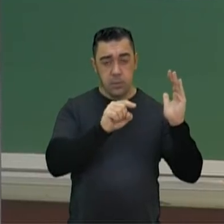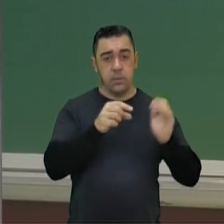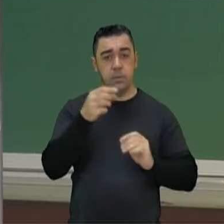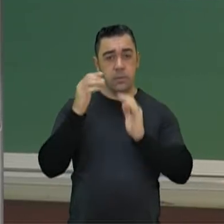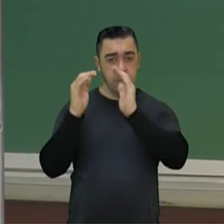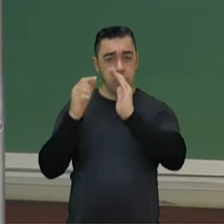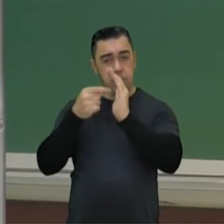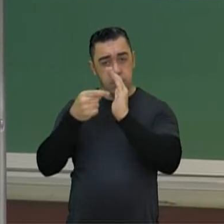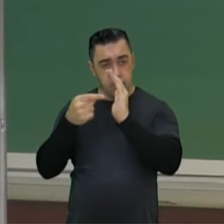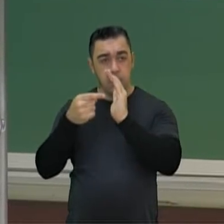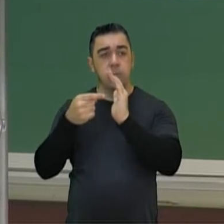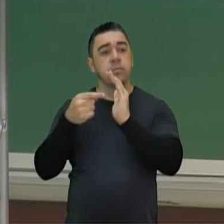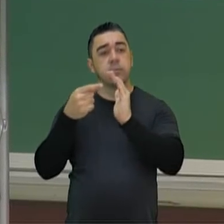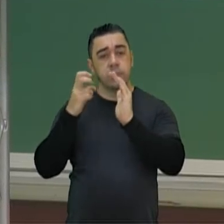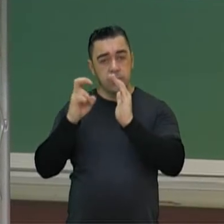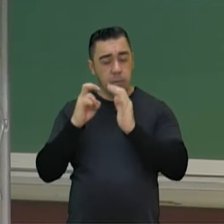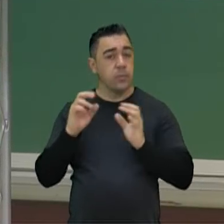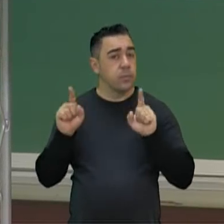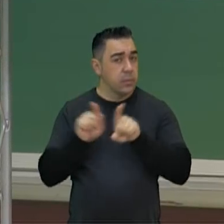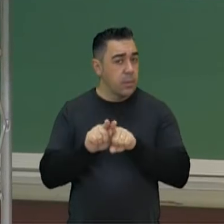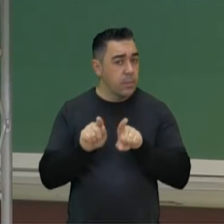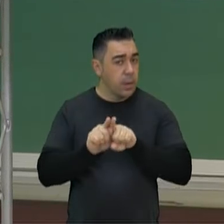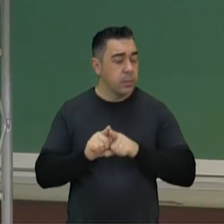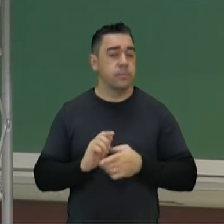segundo negativo também.